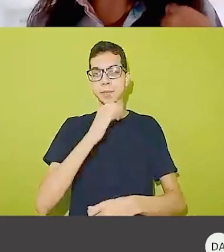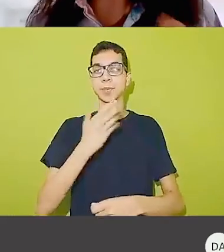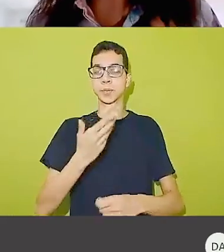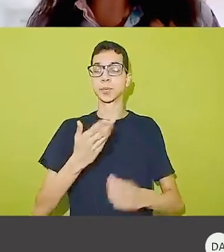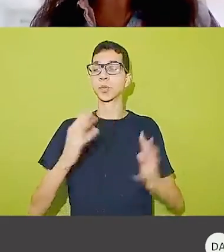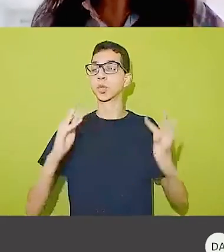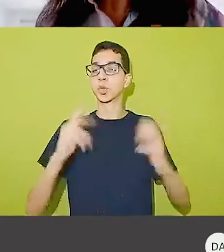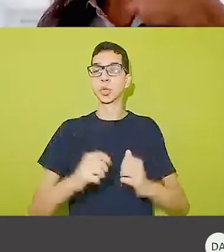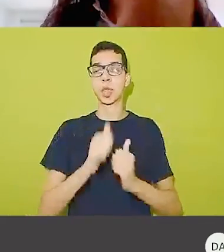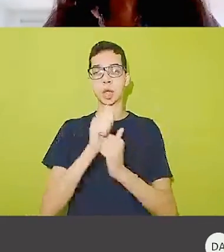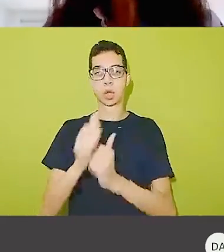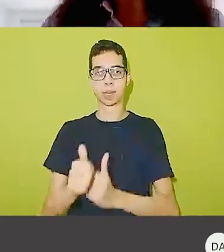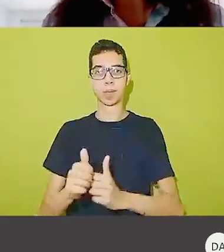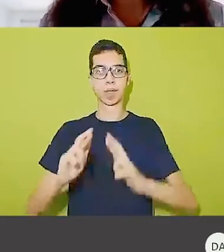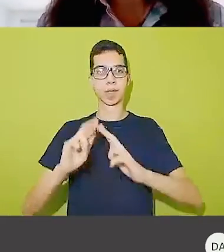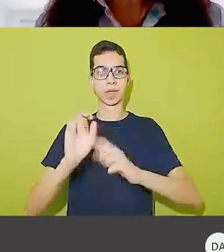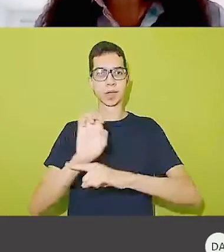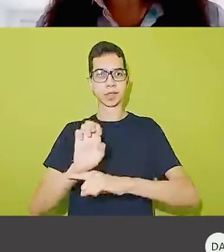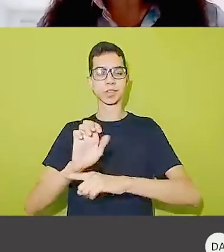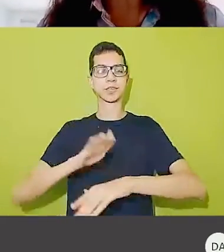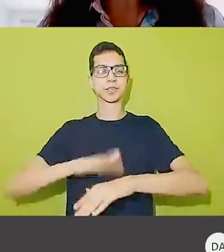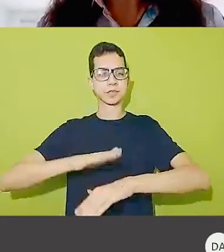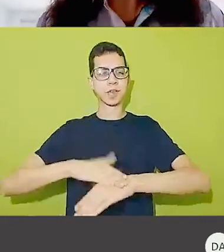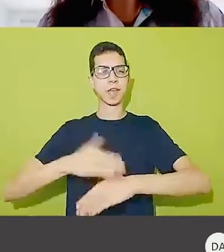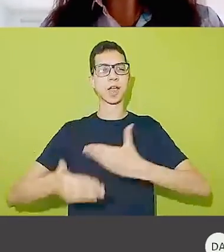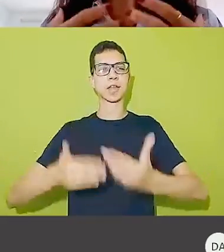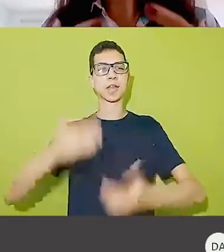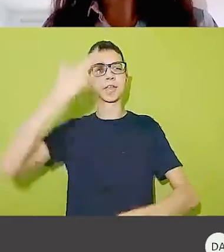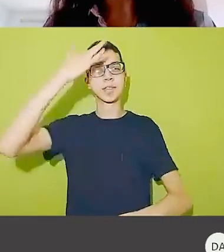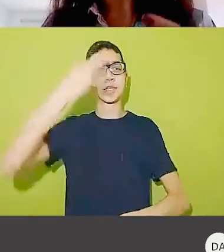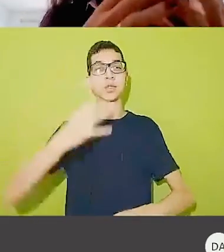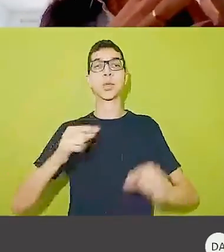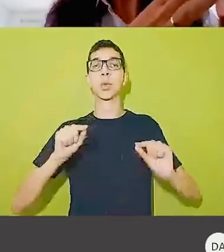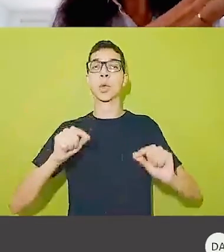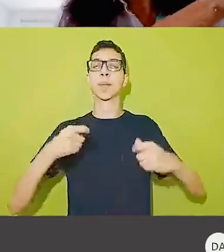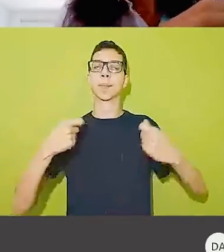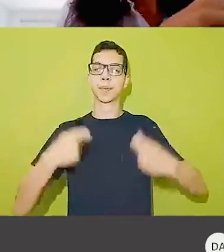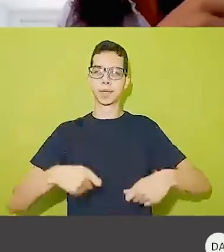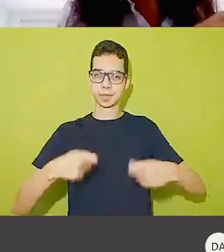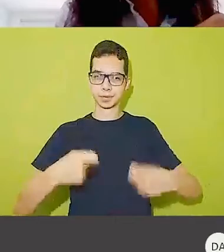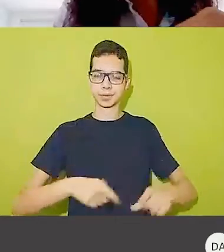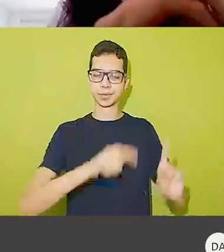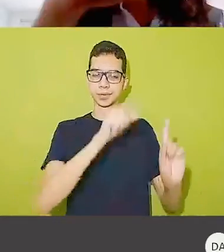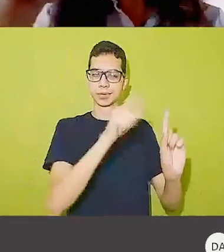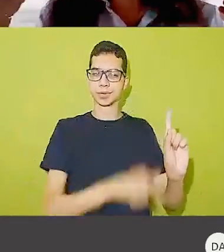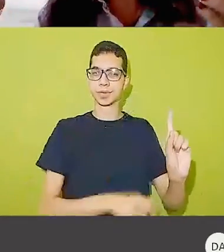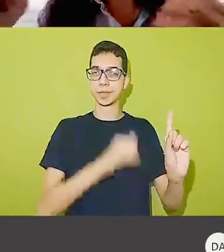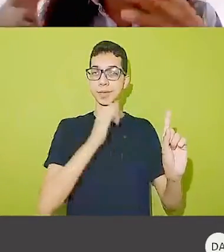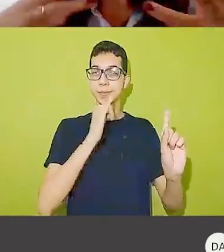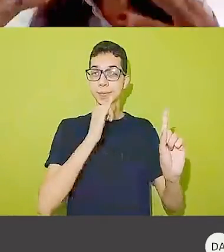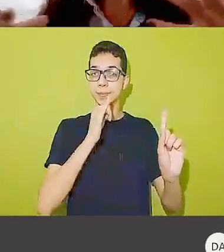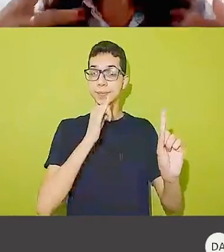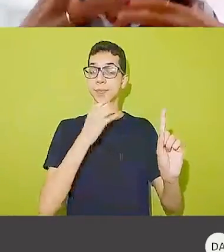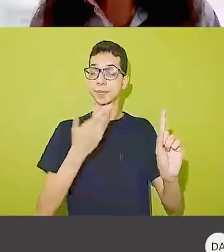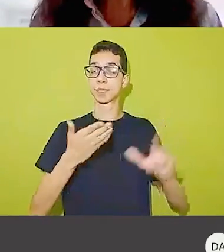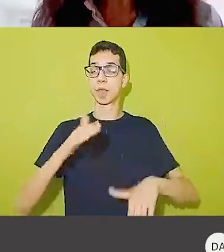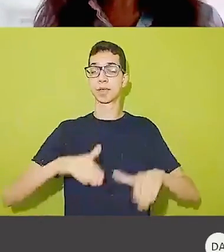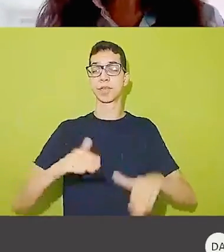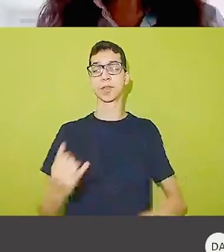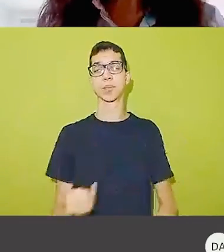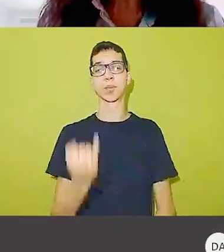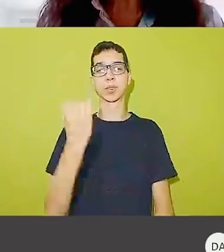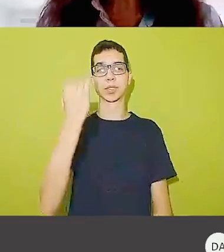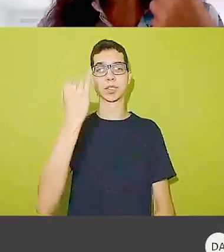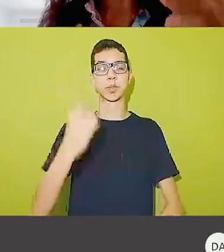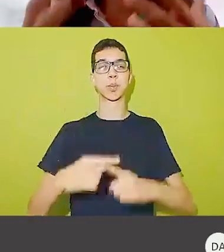que a rede vem fazendo, o que a rede entende como necessário, e muitas vezes isso é importante para que quando tem uma